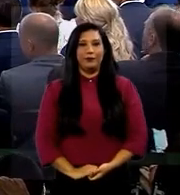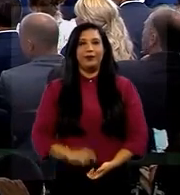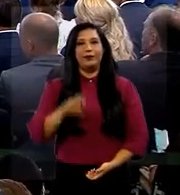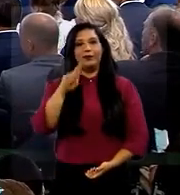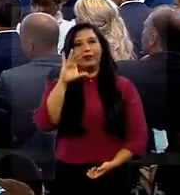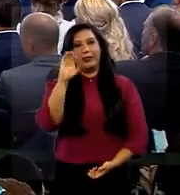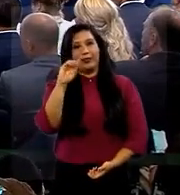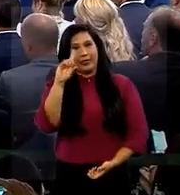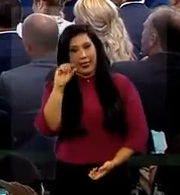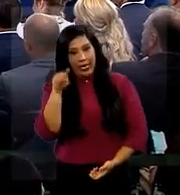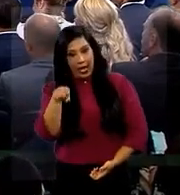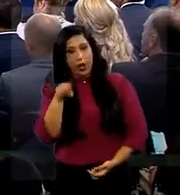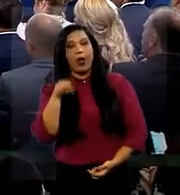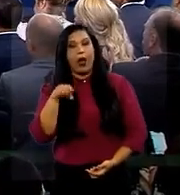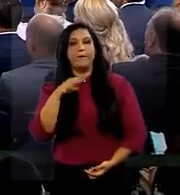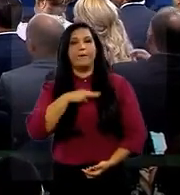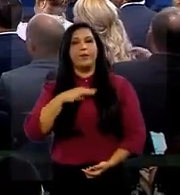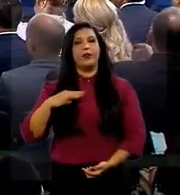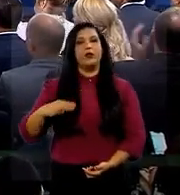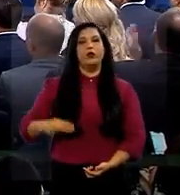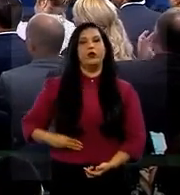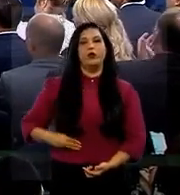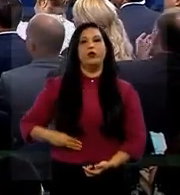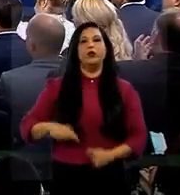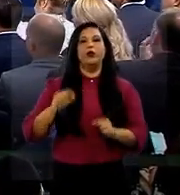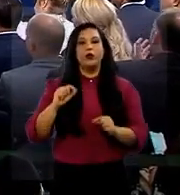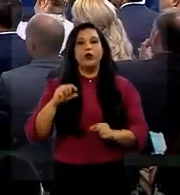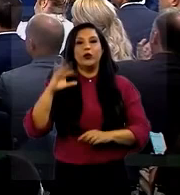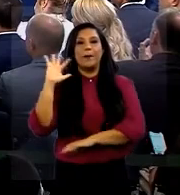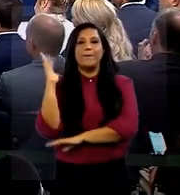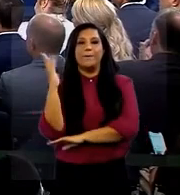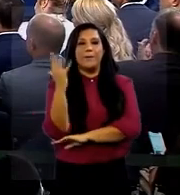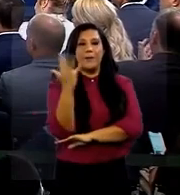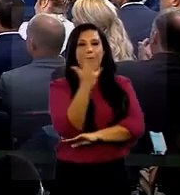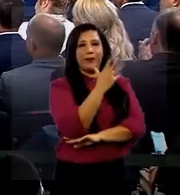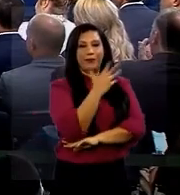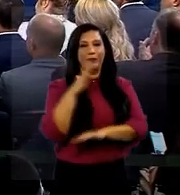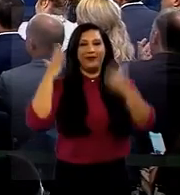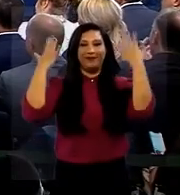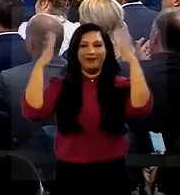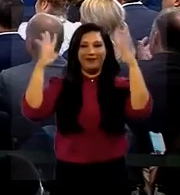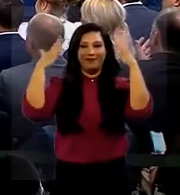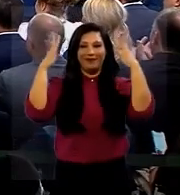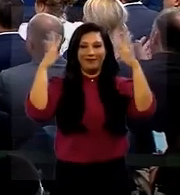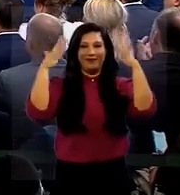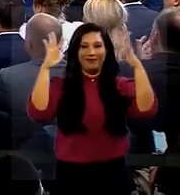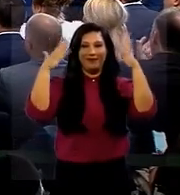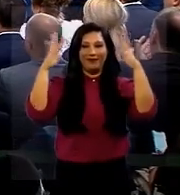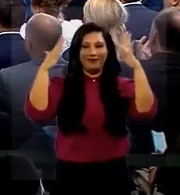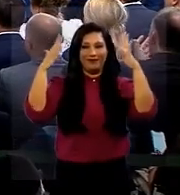Ricardo de Aquino Salles, ministro de Estado do Meio Ambiente.